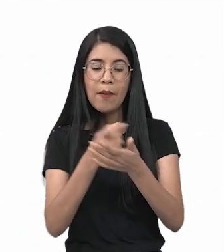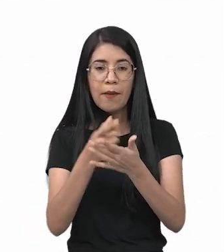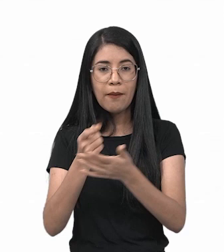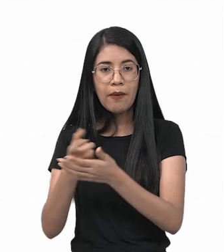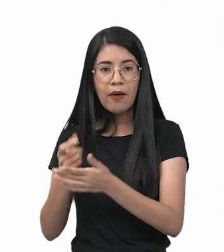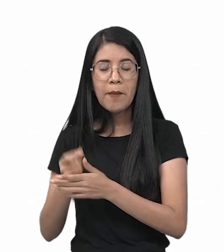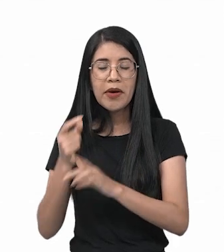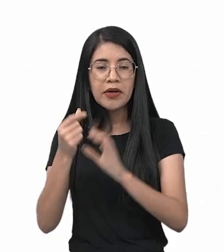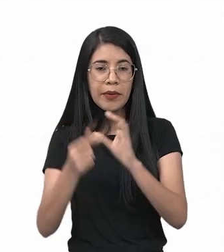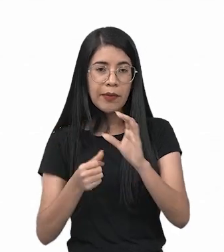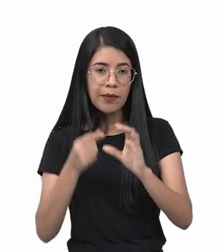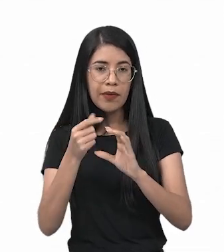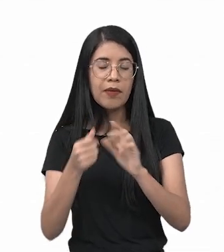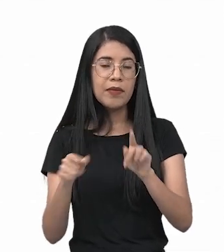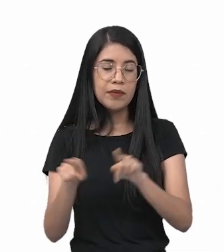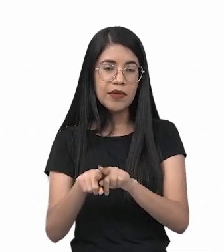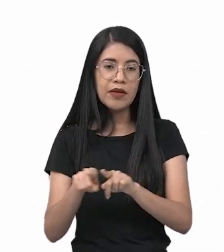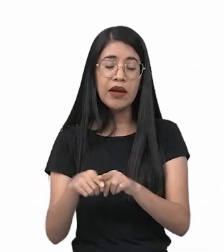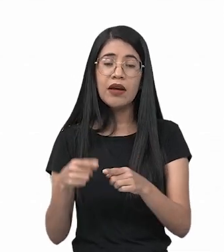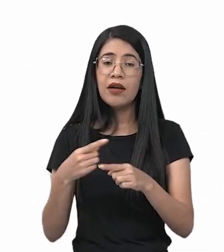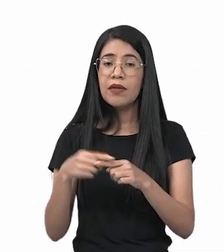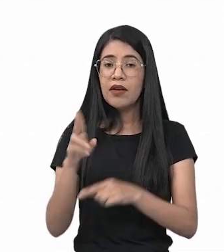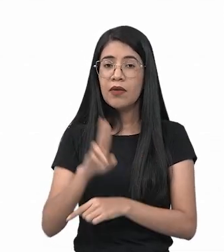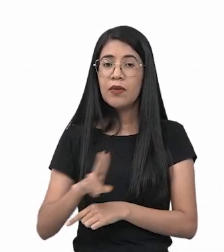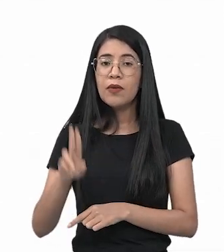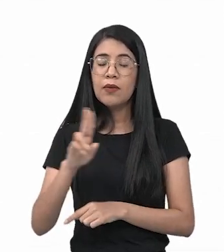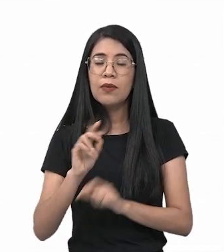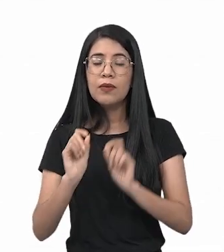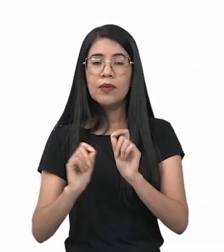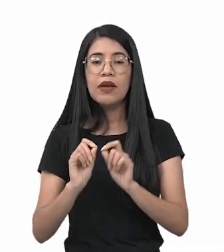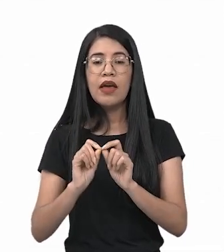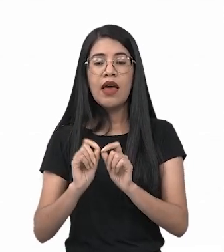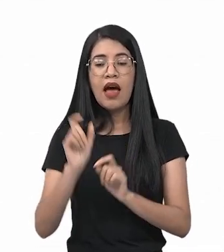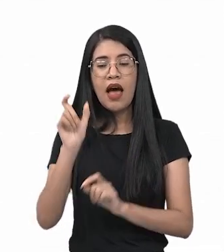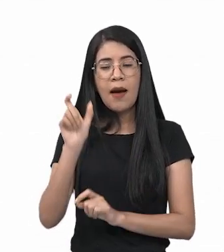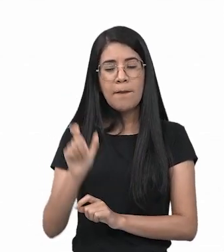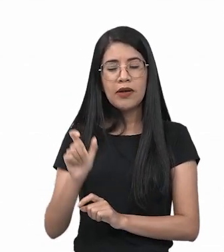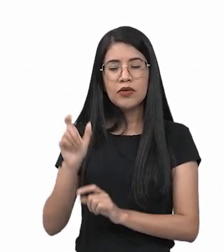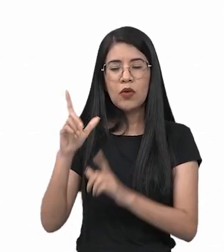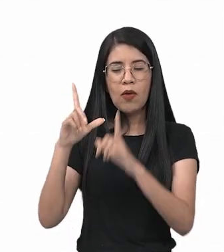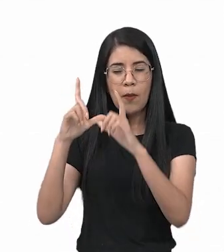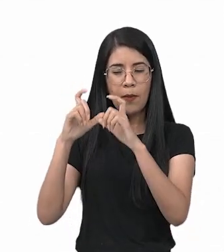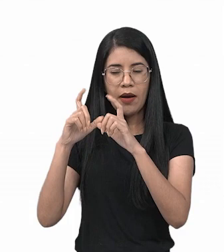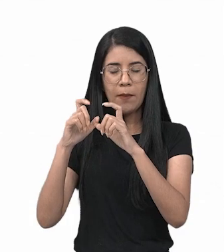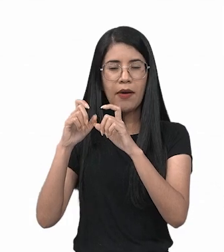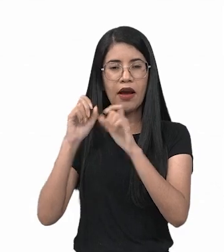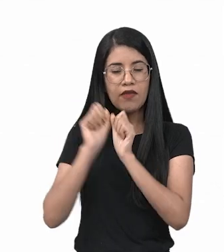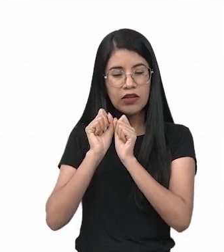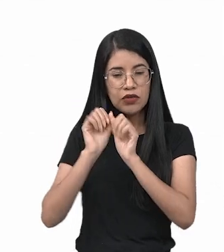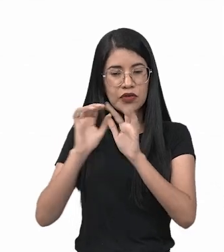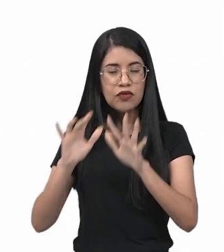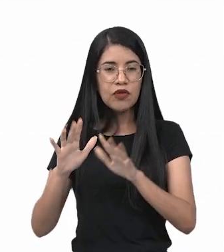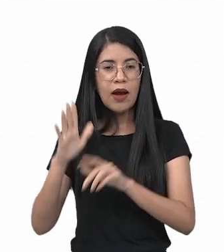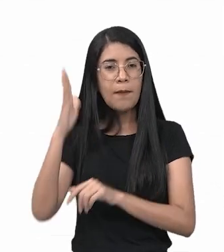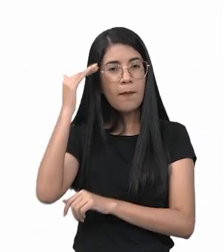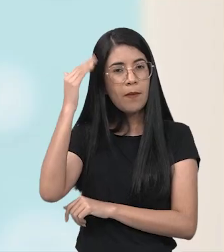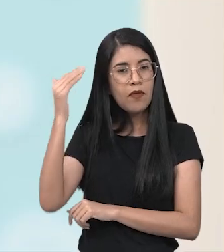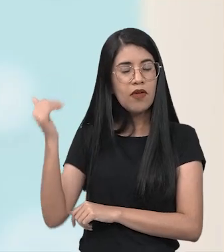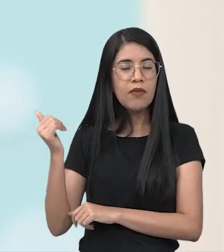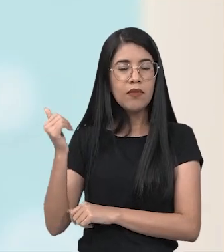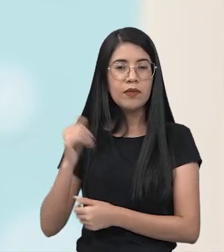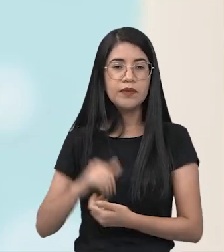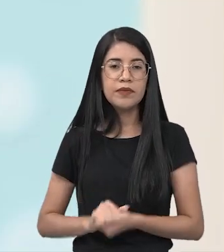ao capitalismo, porque eles utilizam essa imagem de celebridades que estão em alta no momento, né, que estavam em alta no